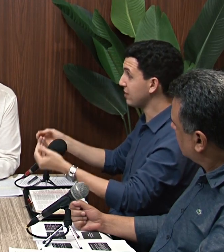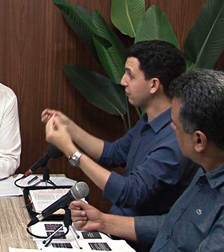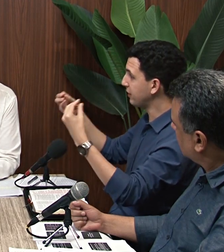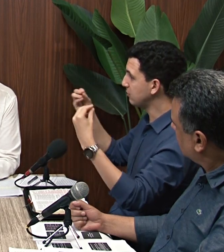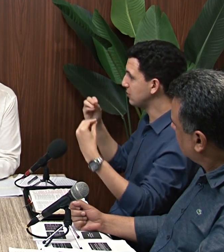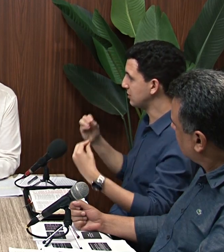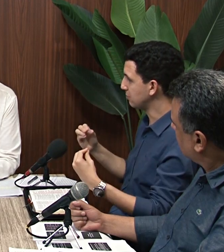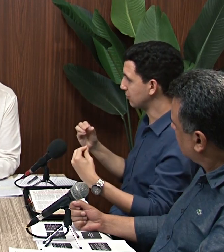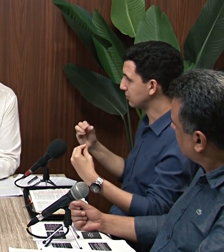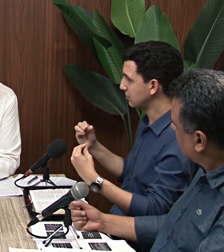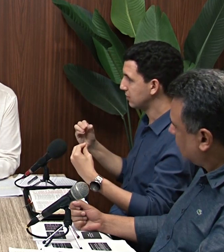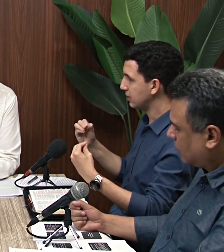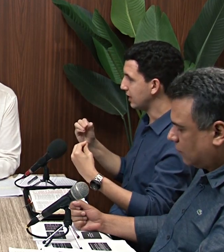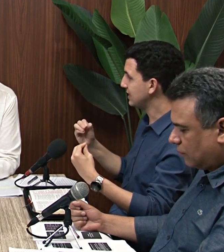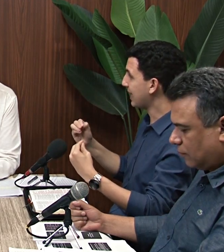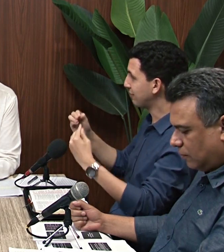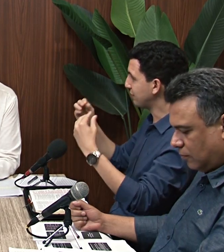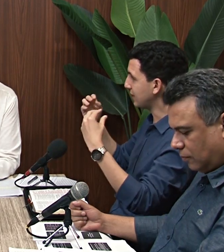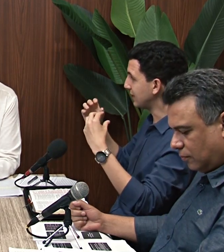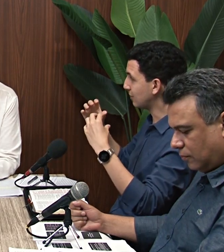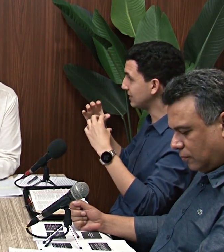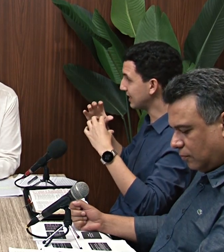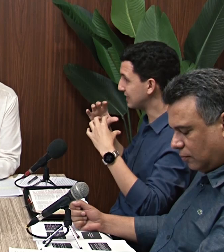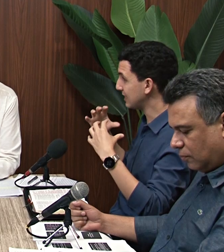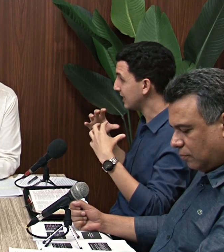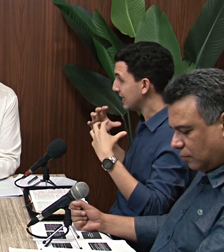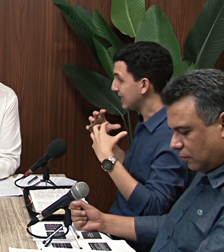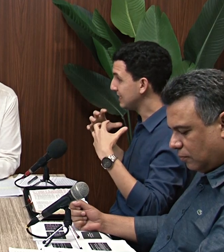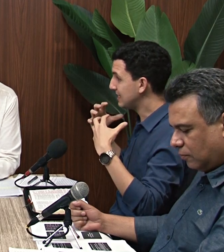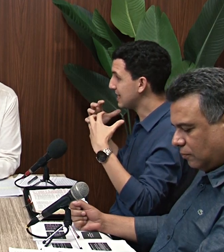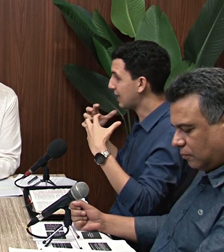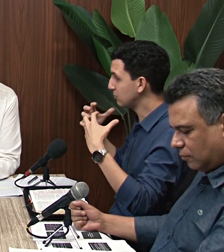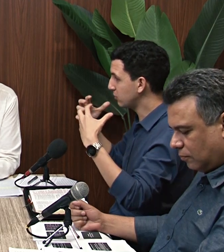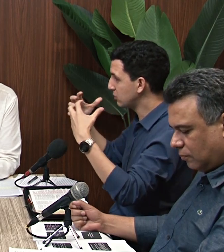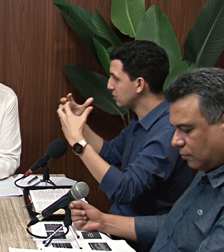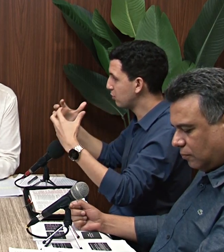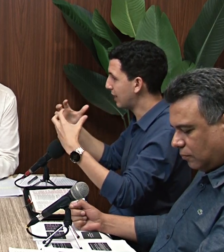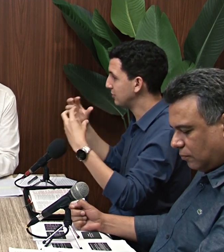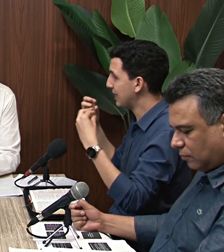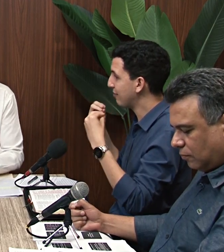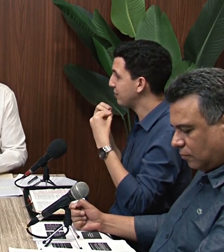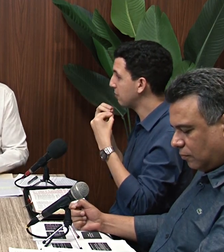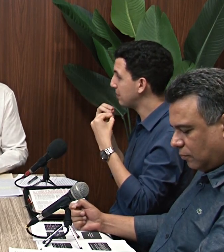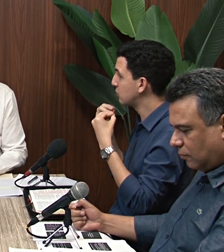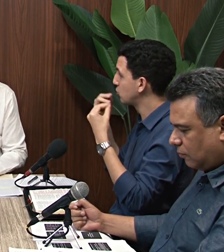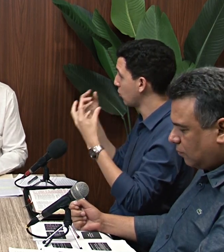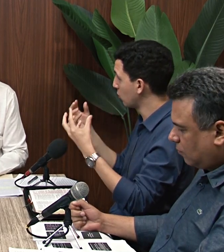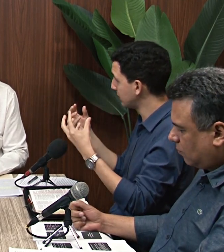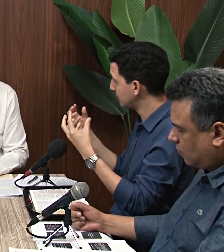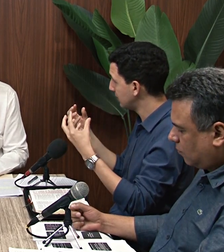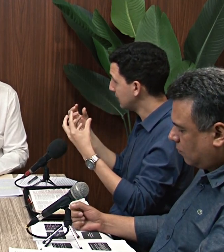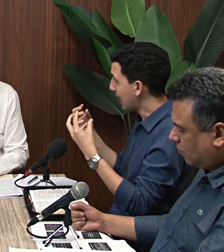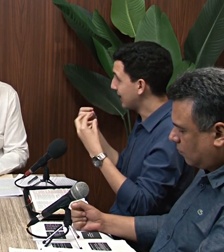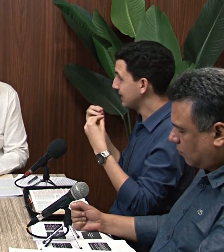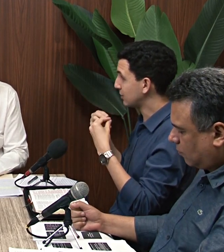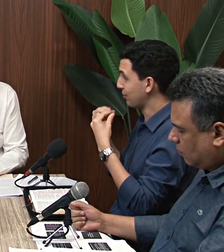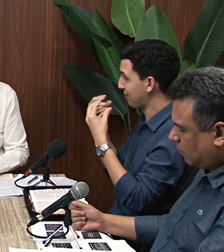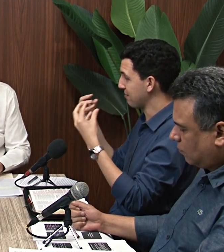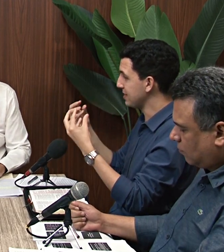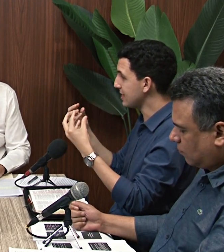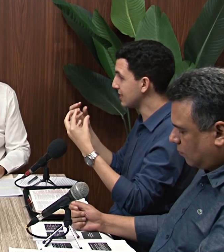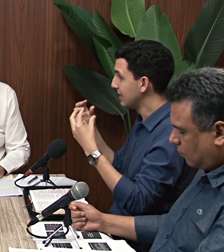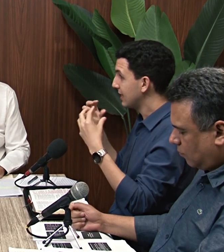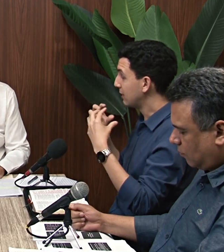Jesus já havia feito discípulos. Ele já havia, então ele já tinha iniciado o seu discipulado. Já haviam pessoas, além da